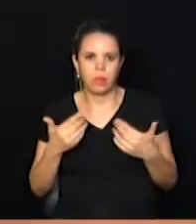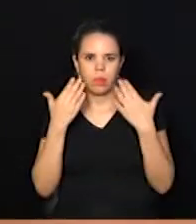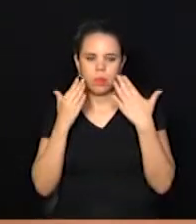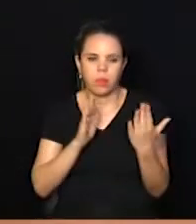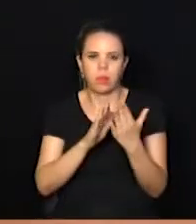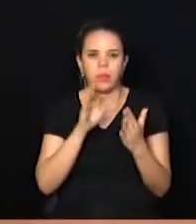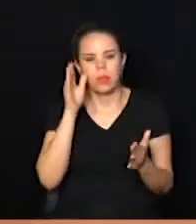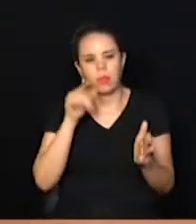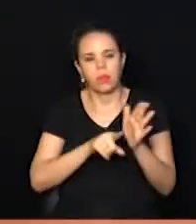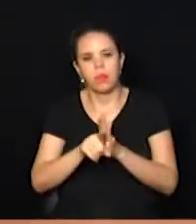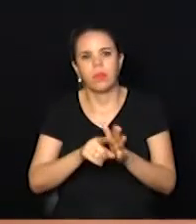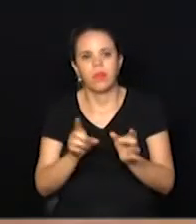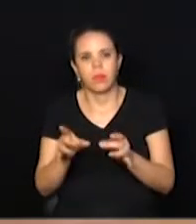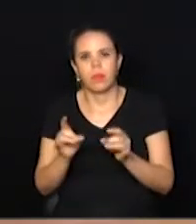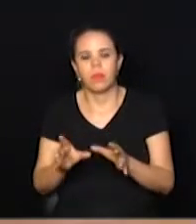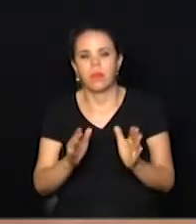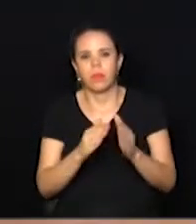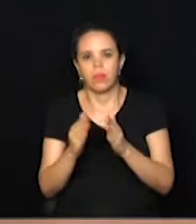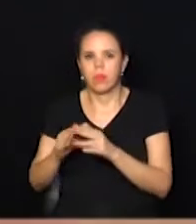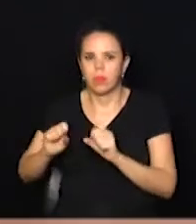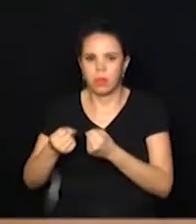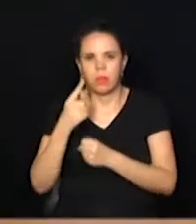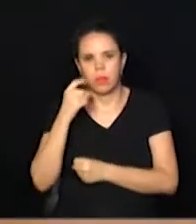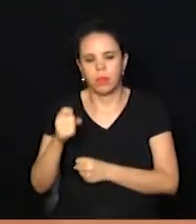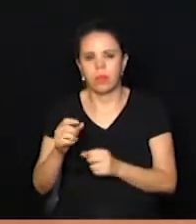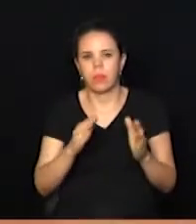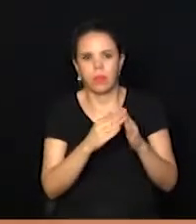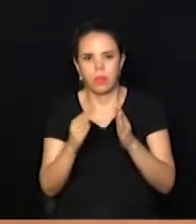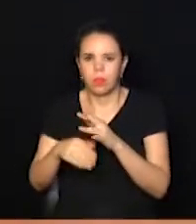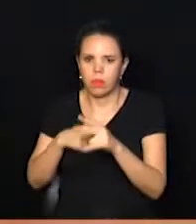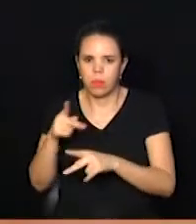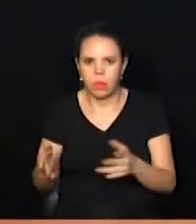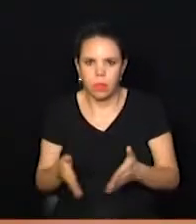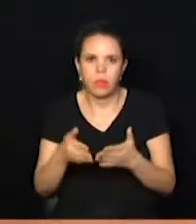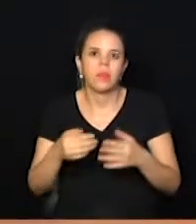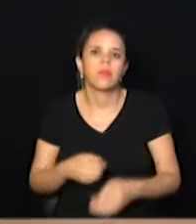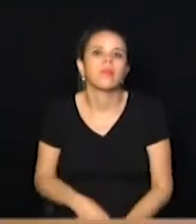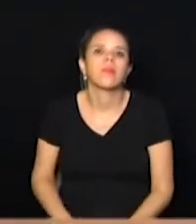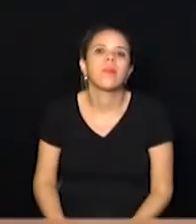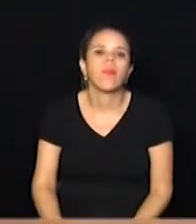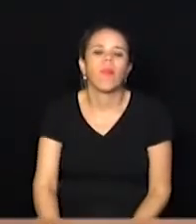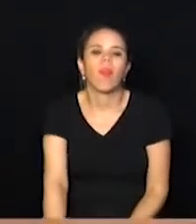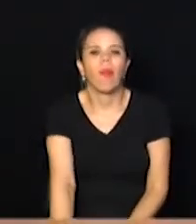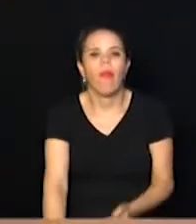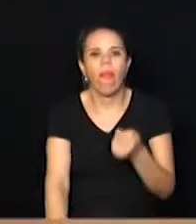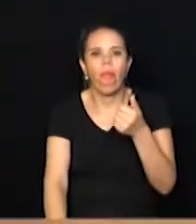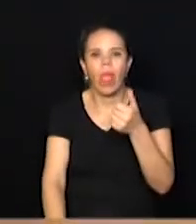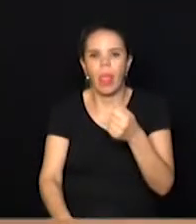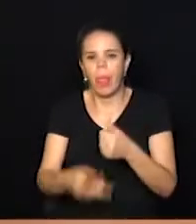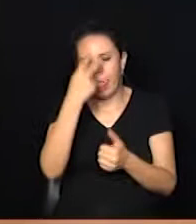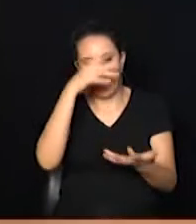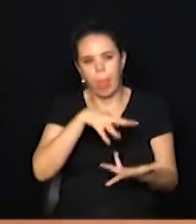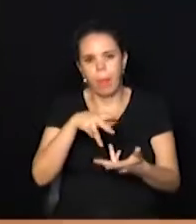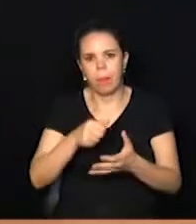especulação imobiliária para defender os interesses da moradia popular. Ele foi uma das poucas pessoas do